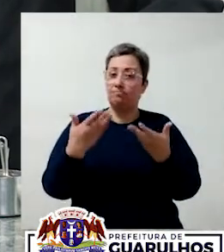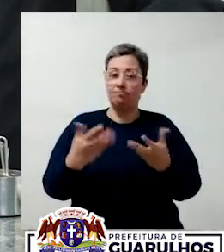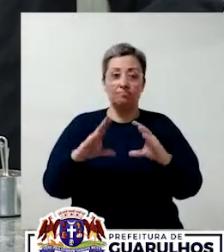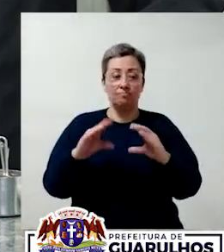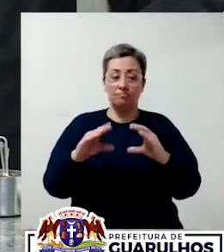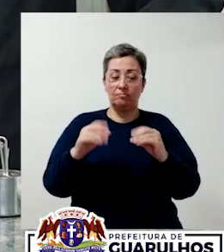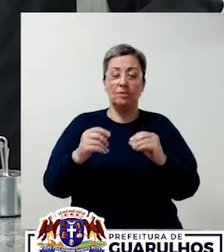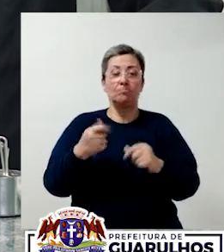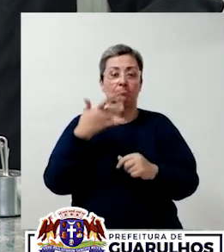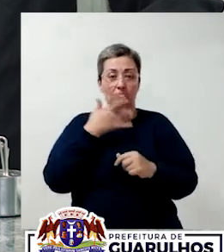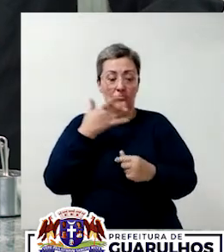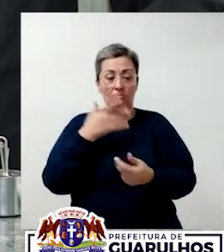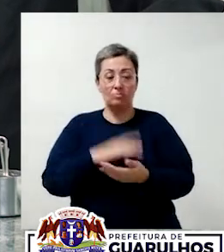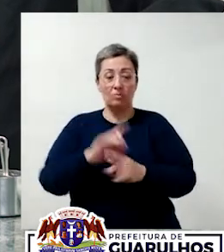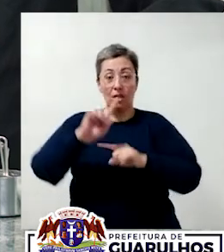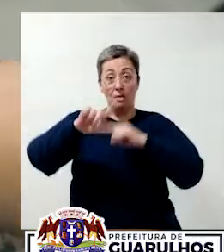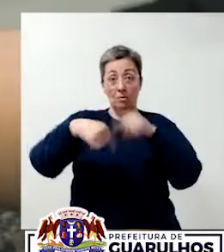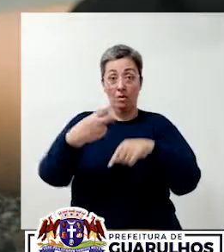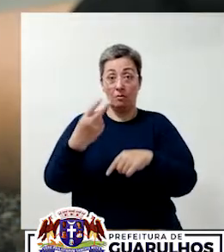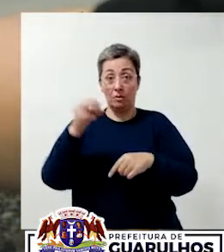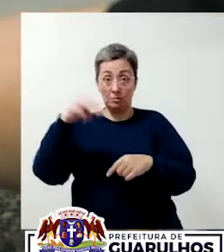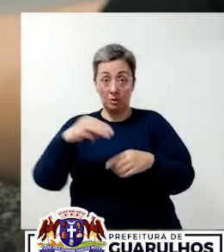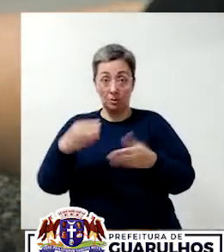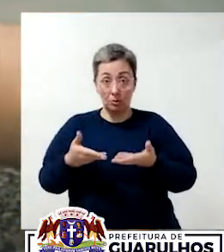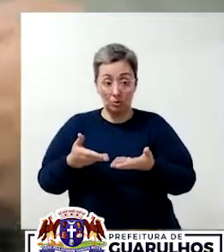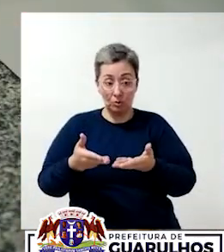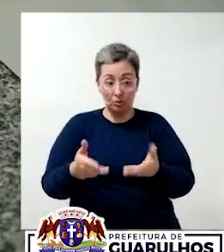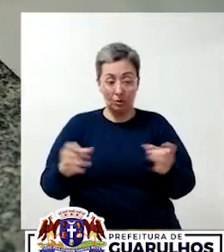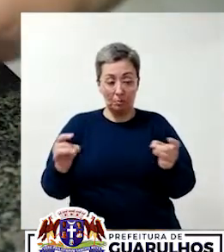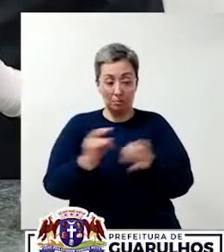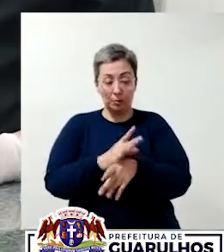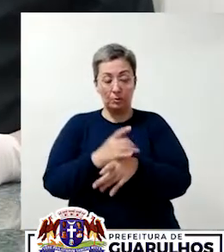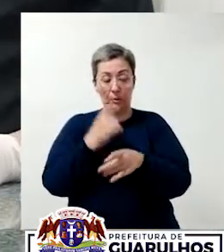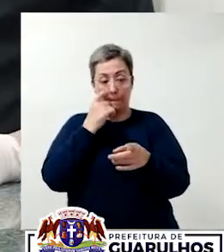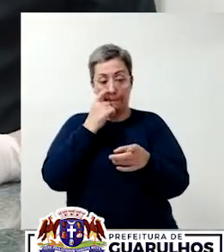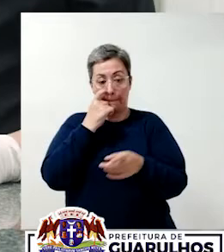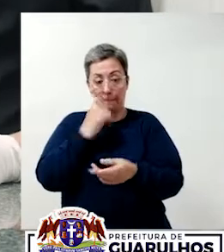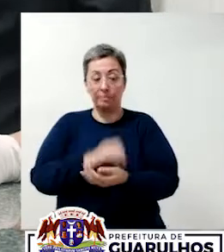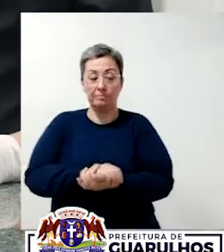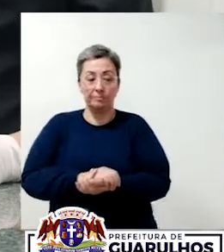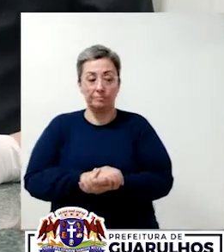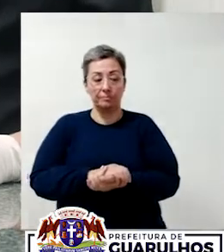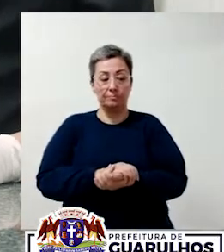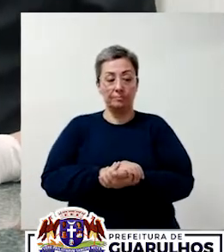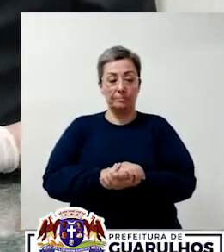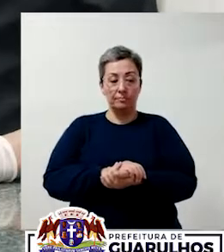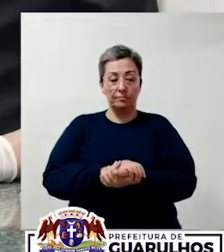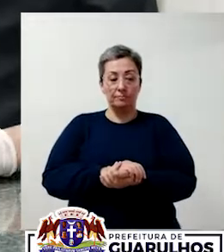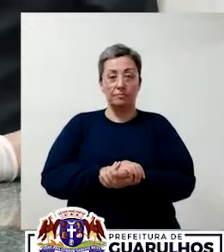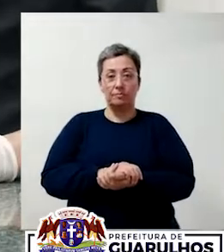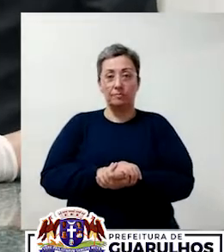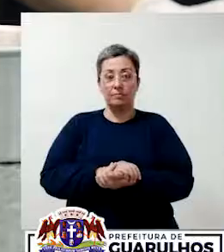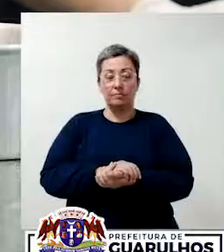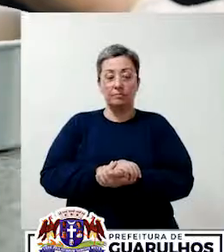ovos e o açúcar, vai dar uma leveza muito bacana nessa massa. Depois de 20 minutos de forno, o resultado do nosso